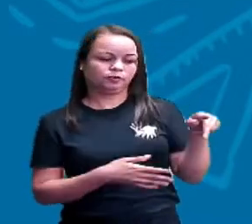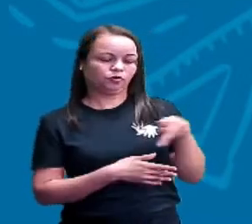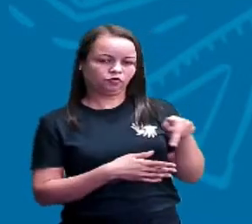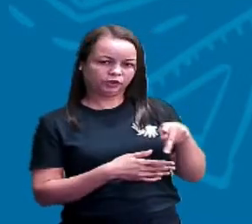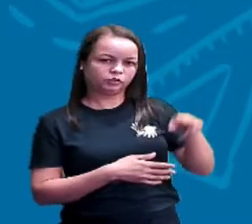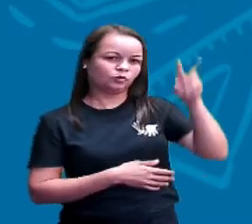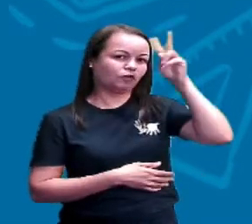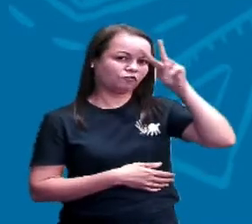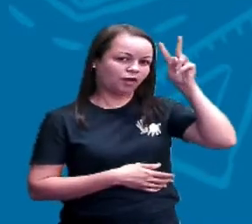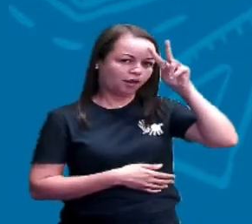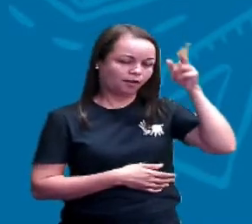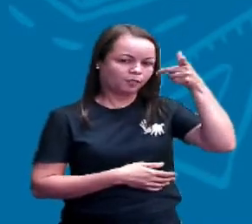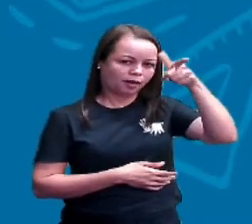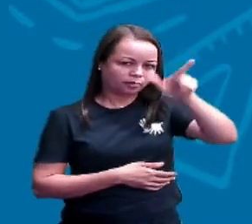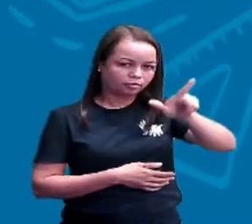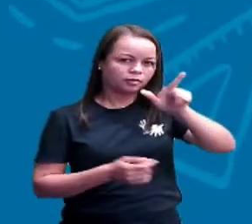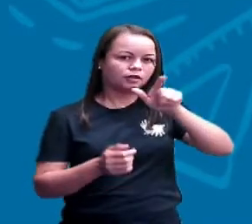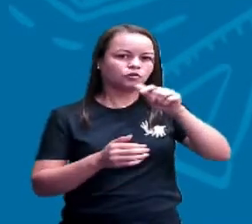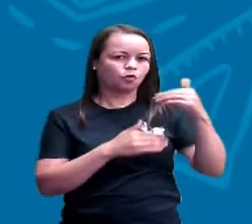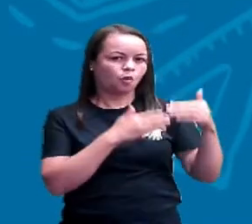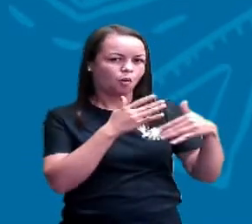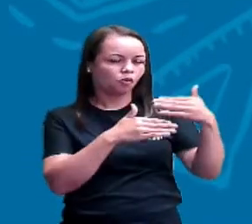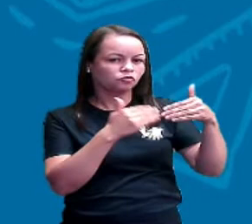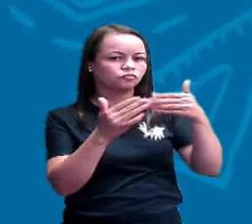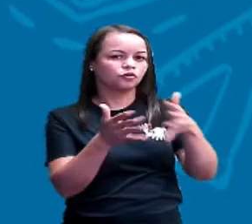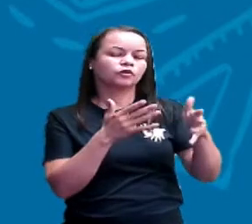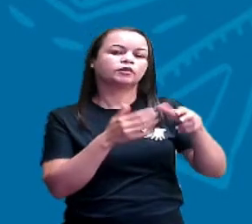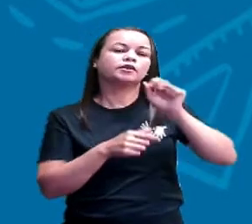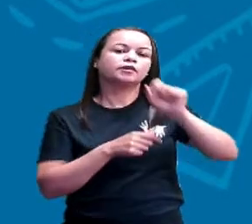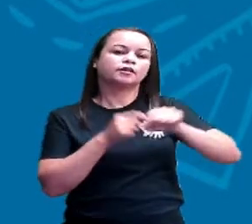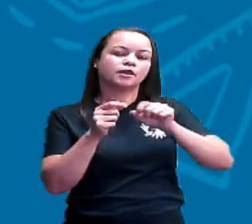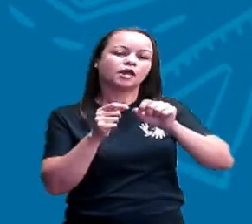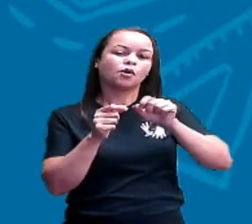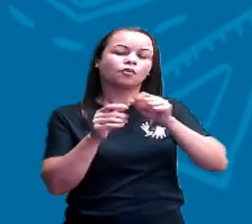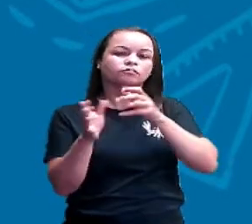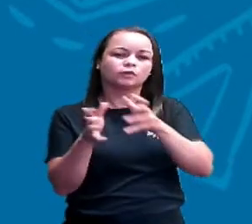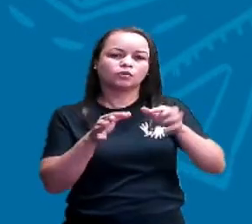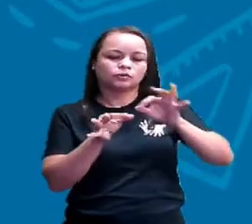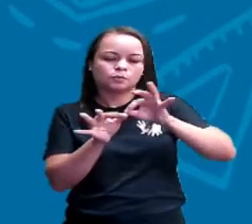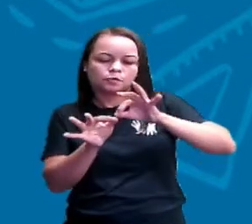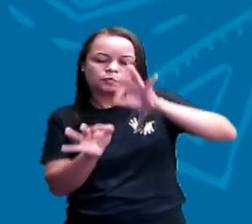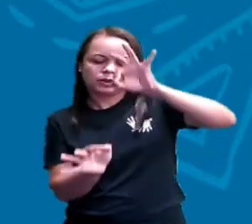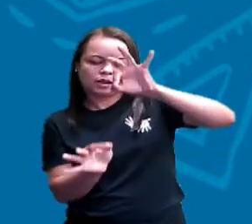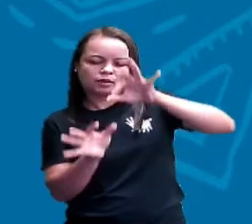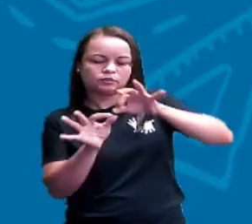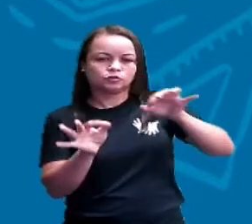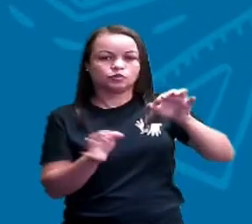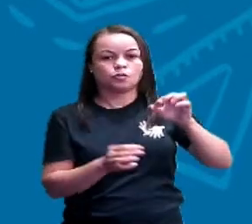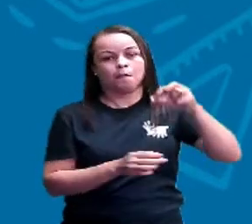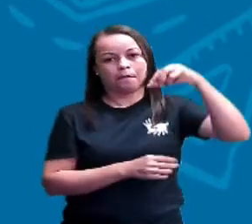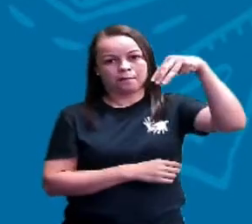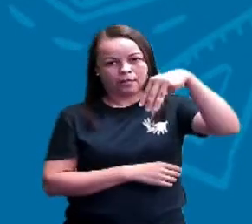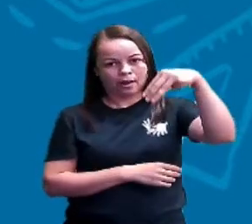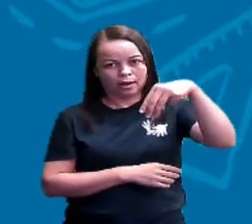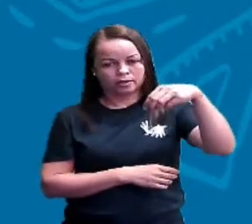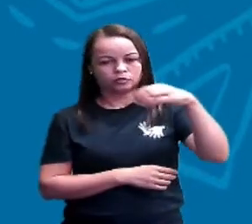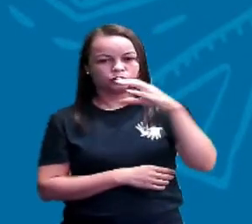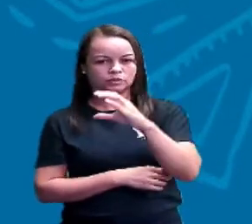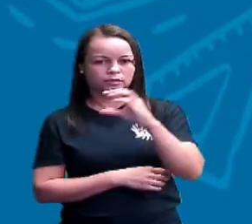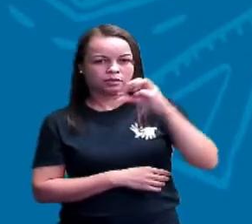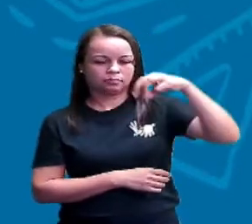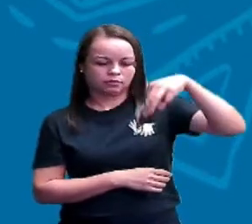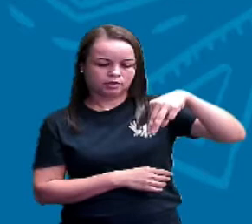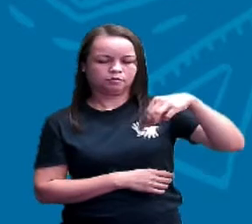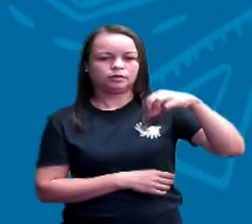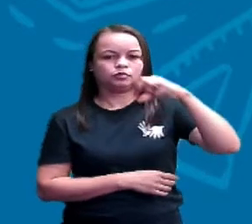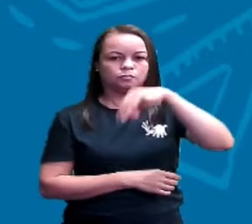o que é uma unidade padronizada. É metro, centímetro, milímetro. Se eu